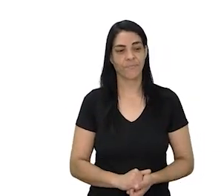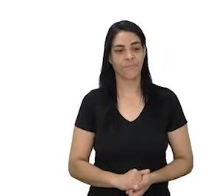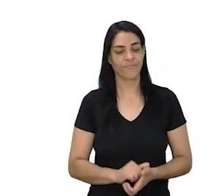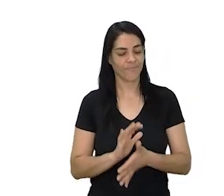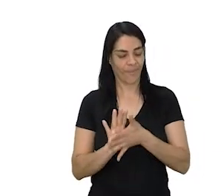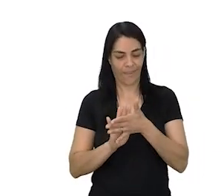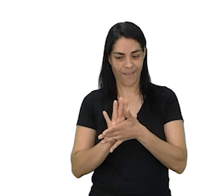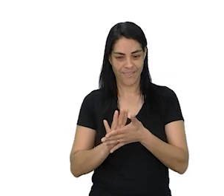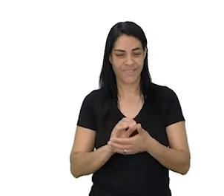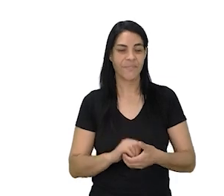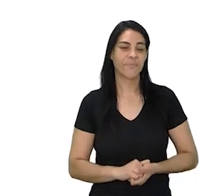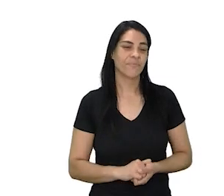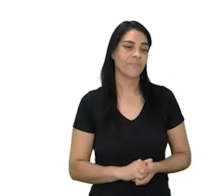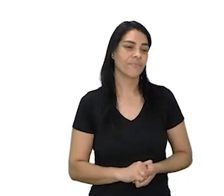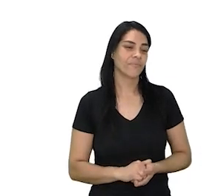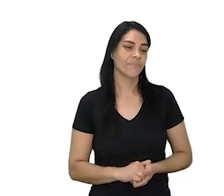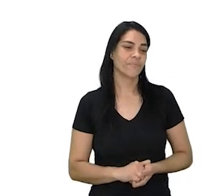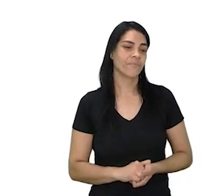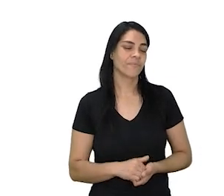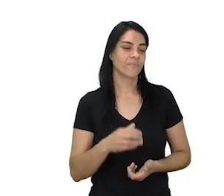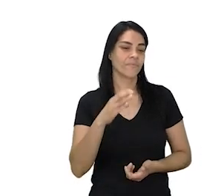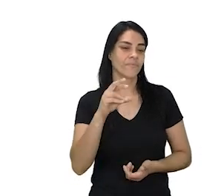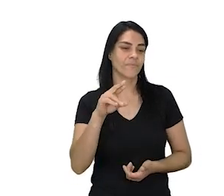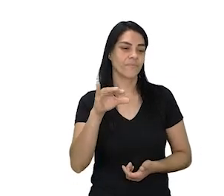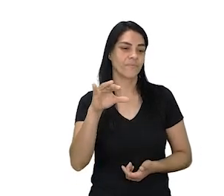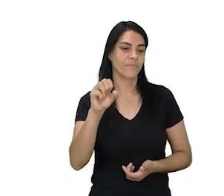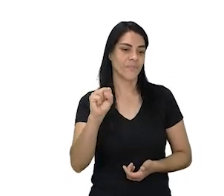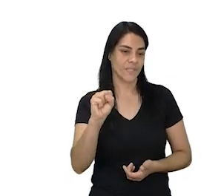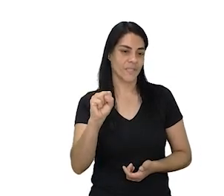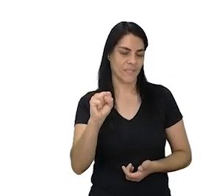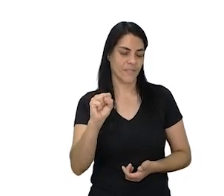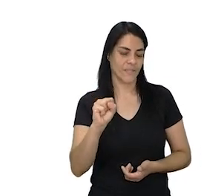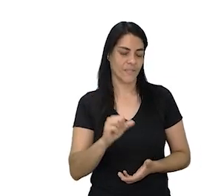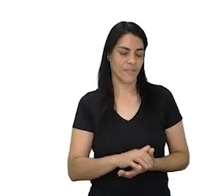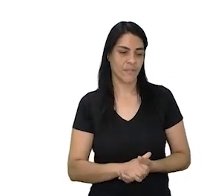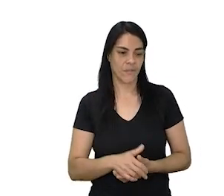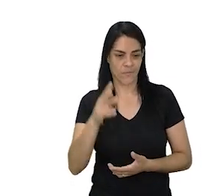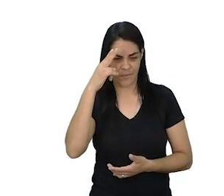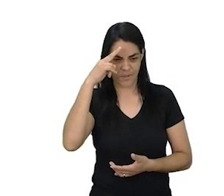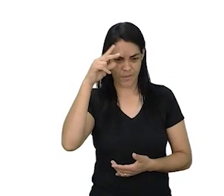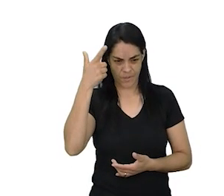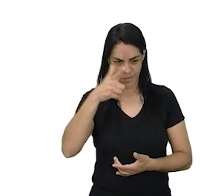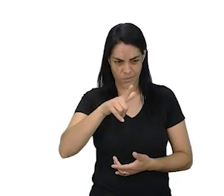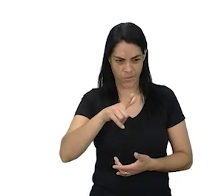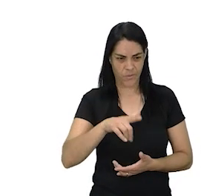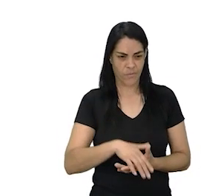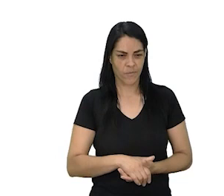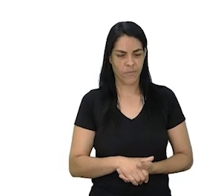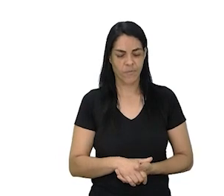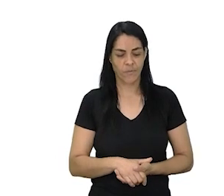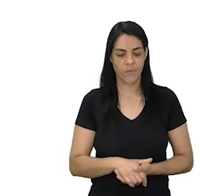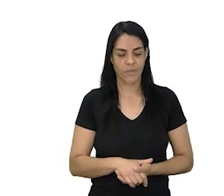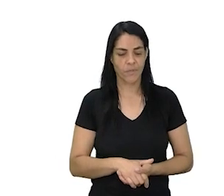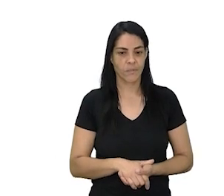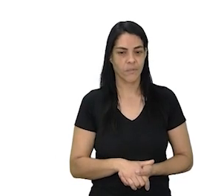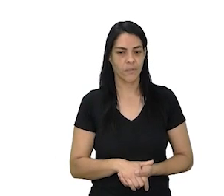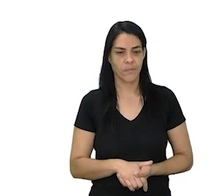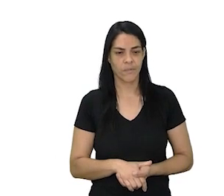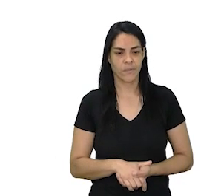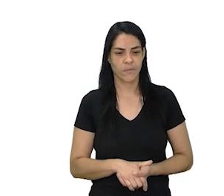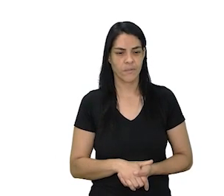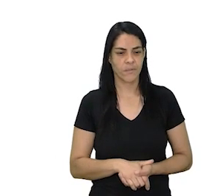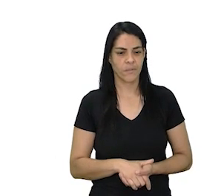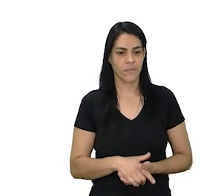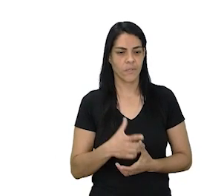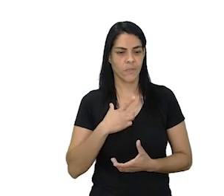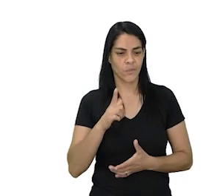Nada. Bom, Cris, deixa eu só fazer um retrospectivo aqui, que você disse que não tinha